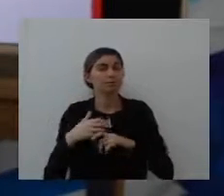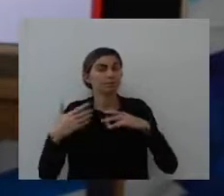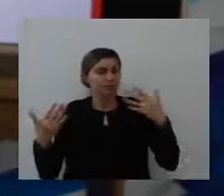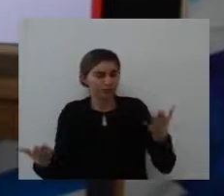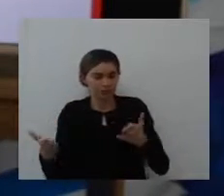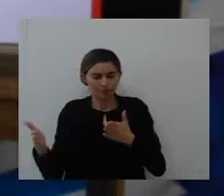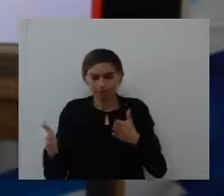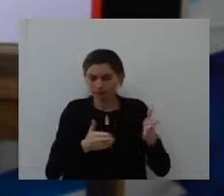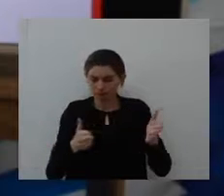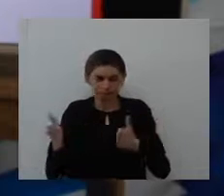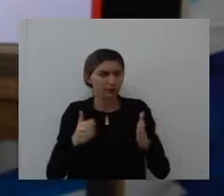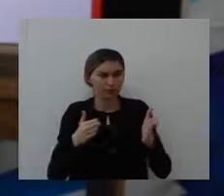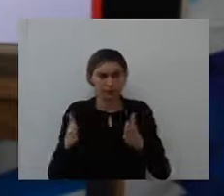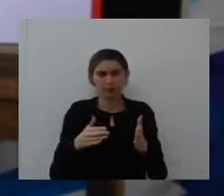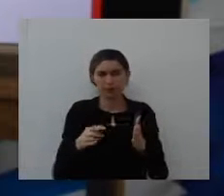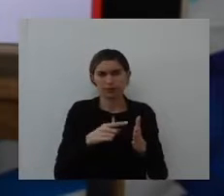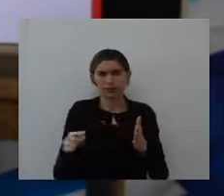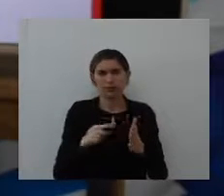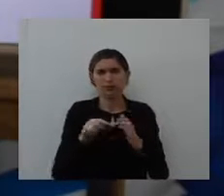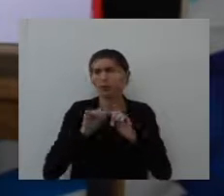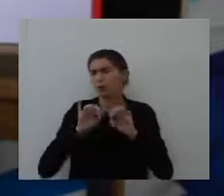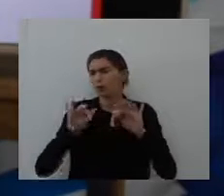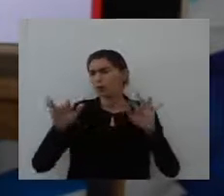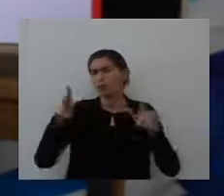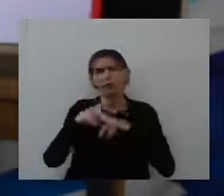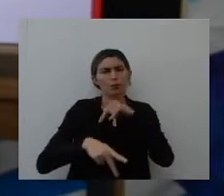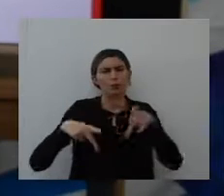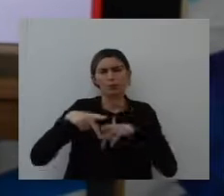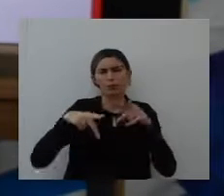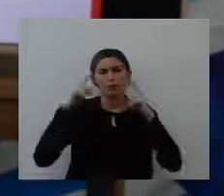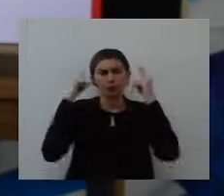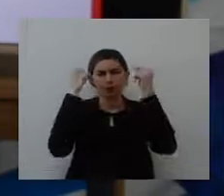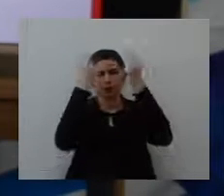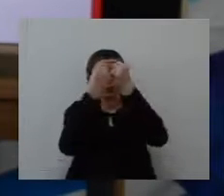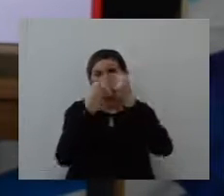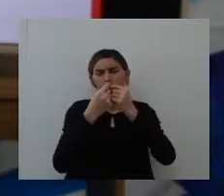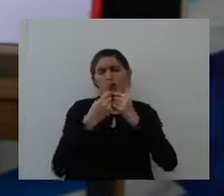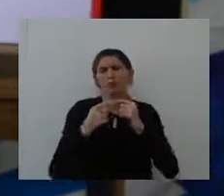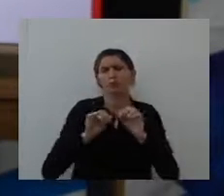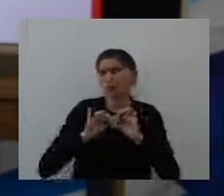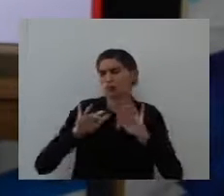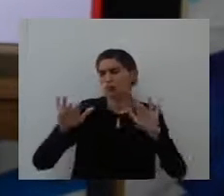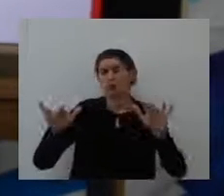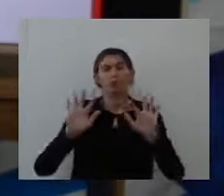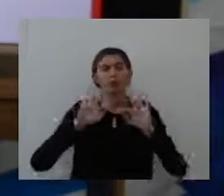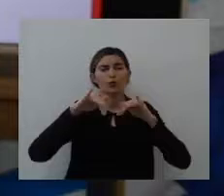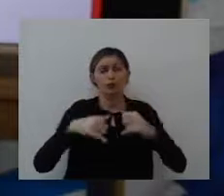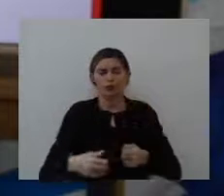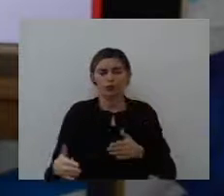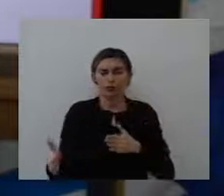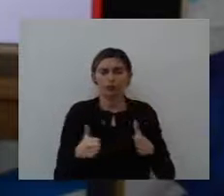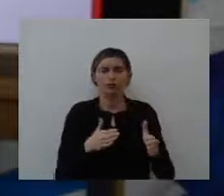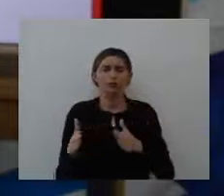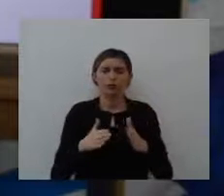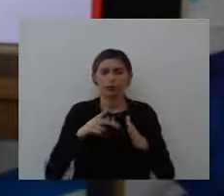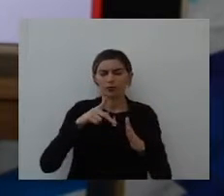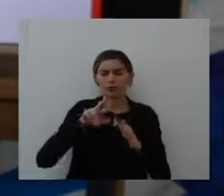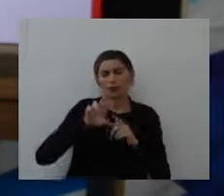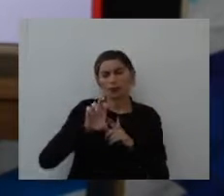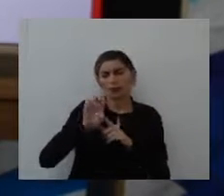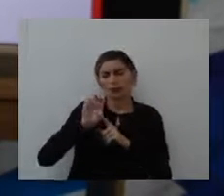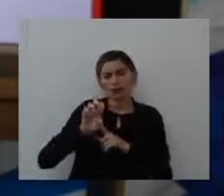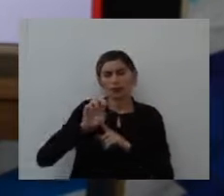primeira diáspora, essa dispersão do povo grego após a chegada do povo dório, o fim do período